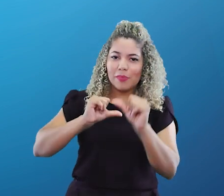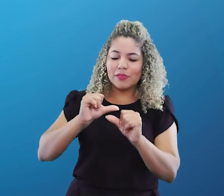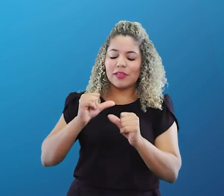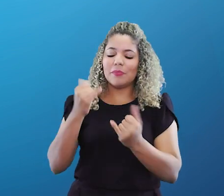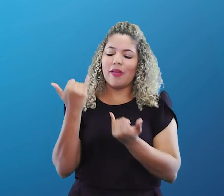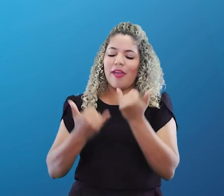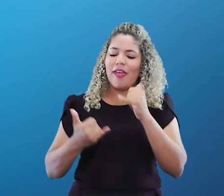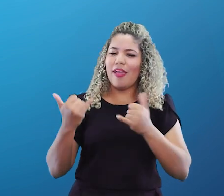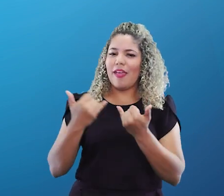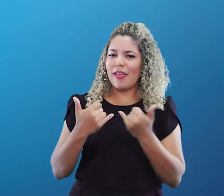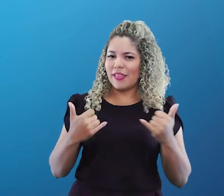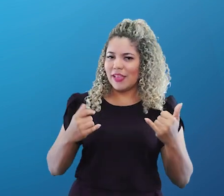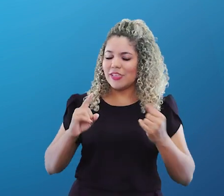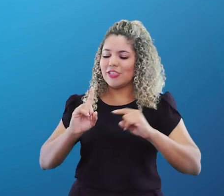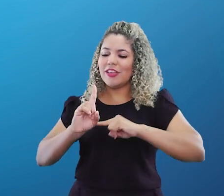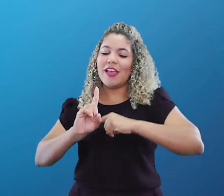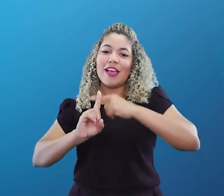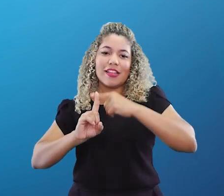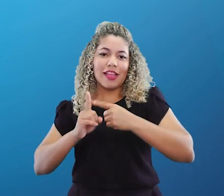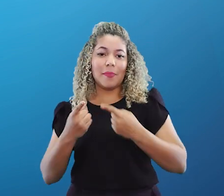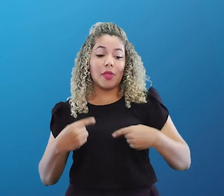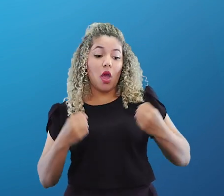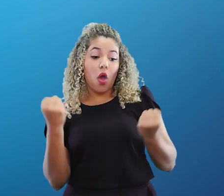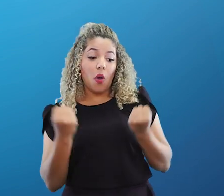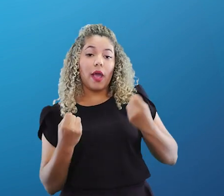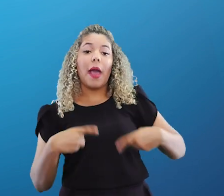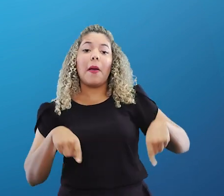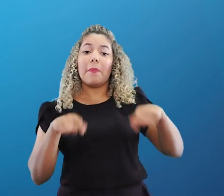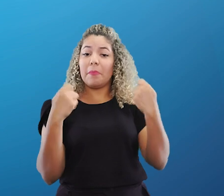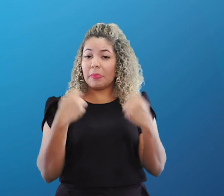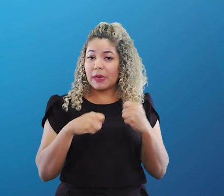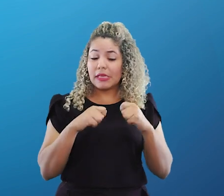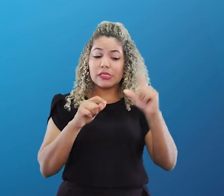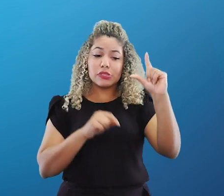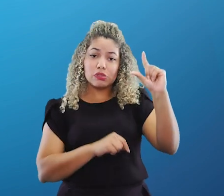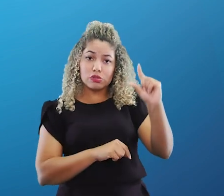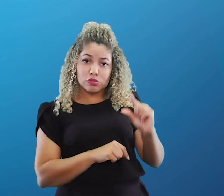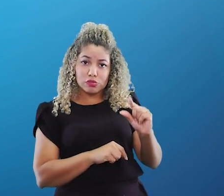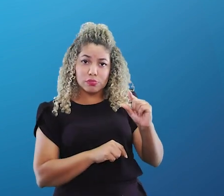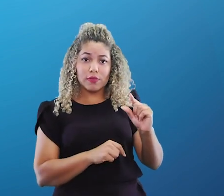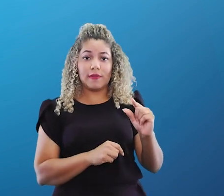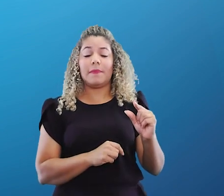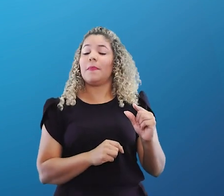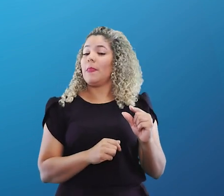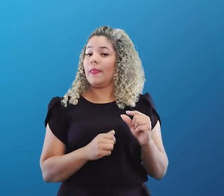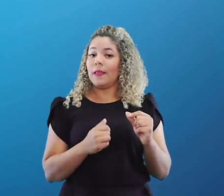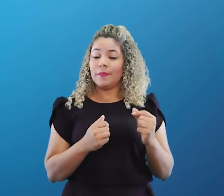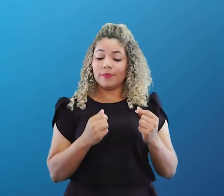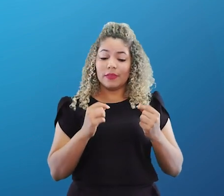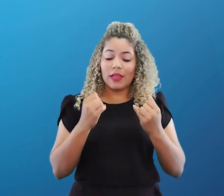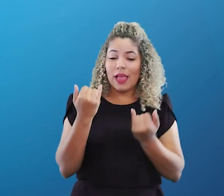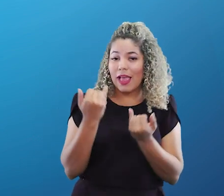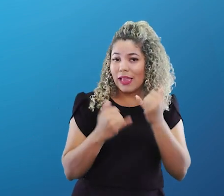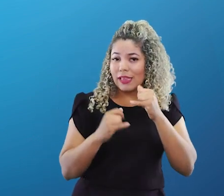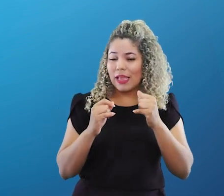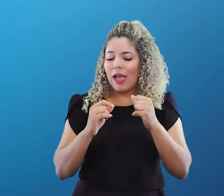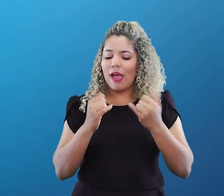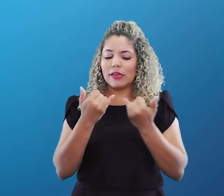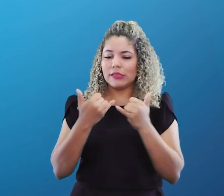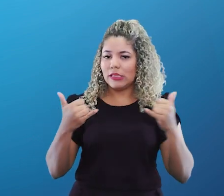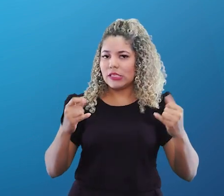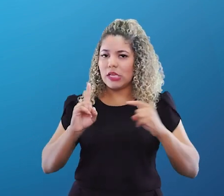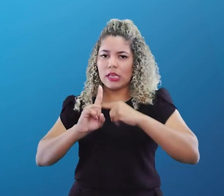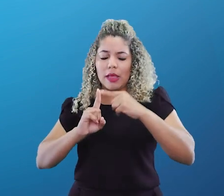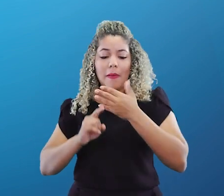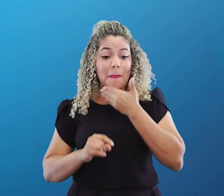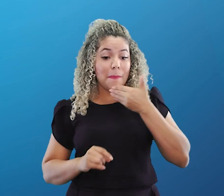energia térmica. Os carros então precisam o máximo possível reduzir essa transformação da energia térmica para que a